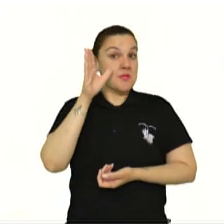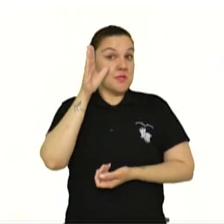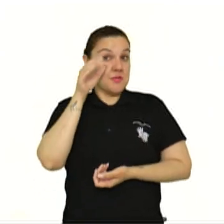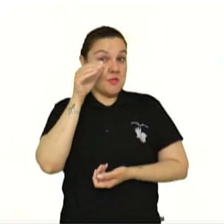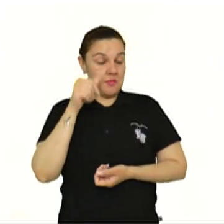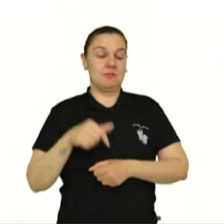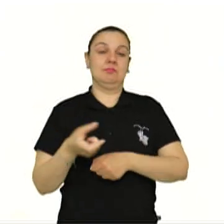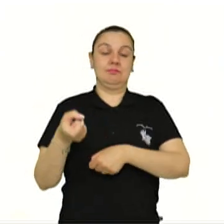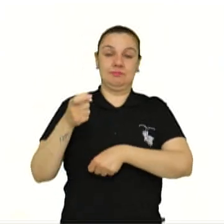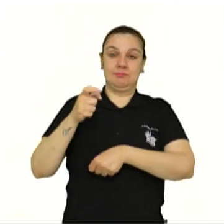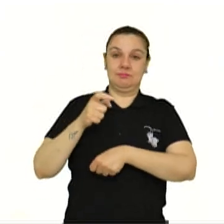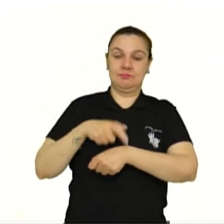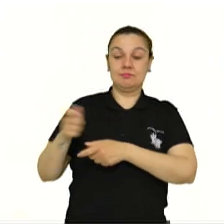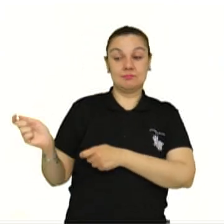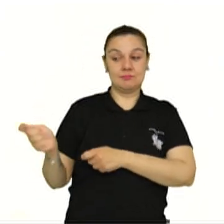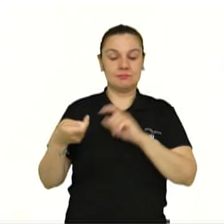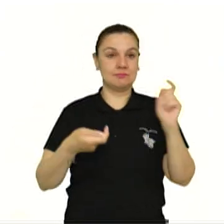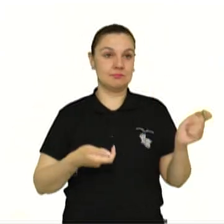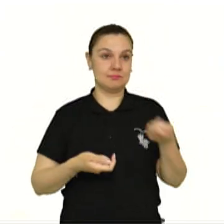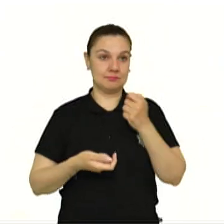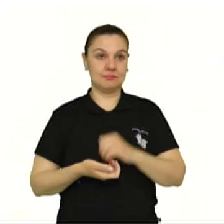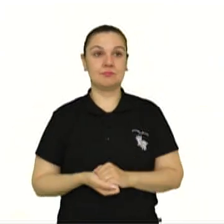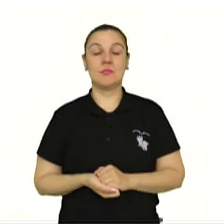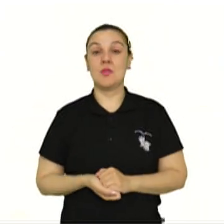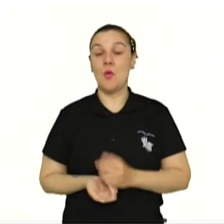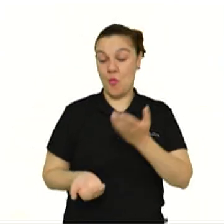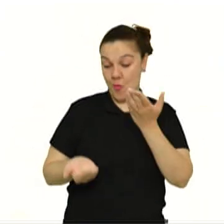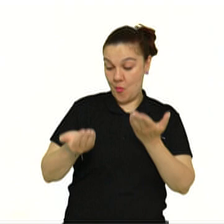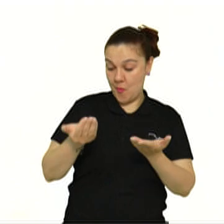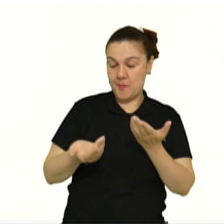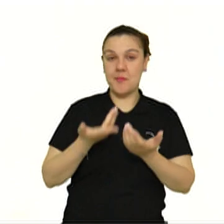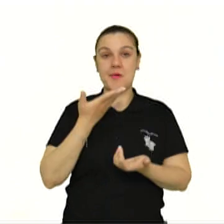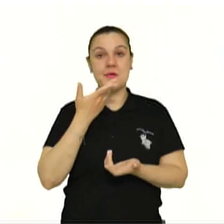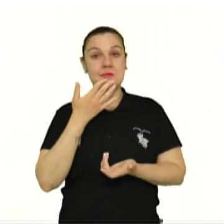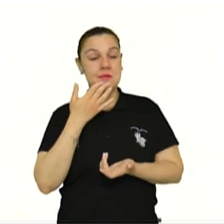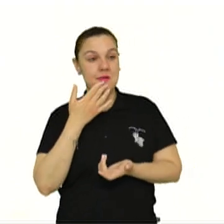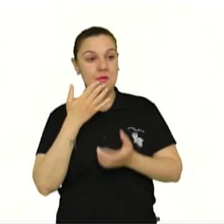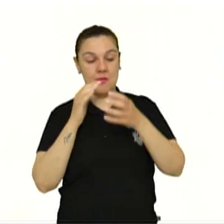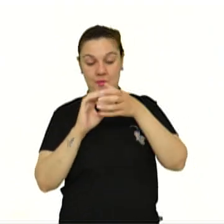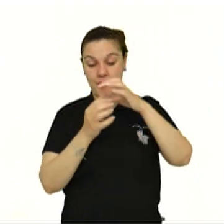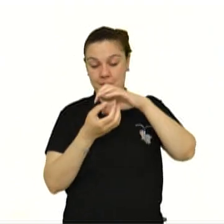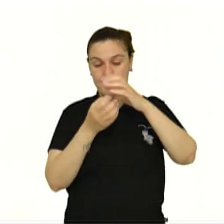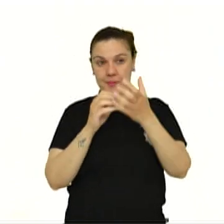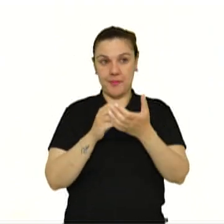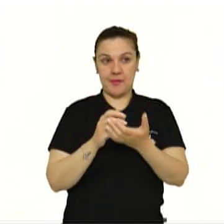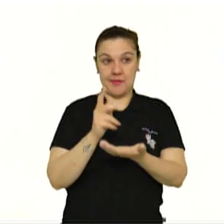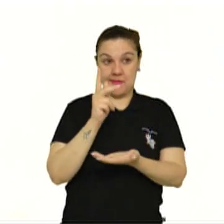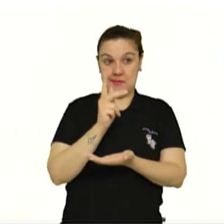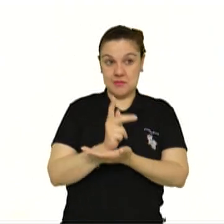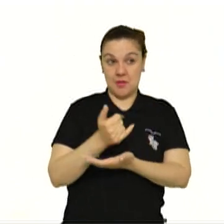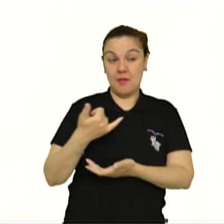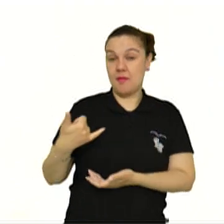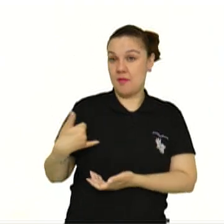do tênis. O peso e as cores das bolas. Então, quando a gente fala para a